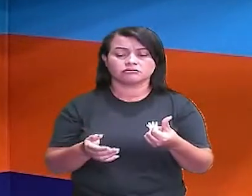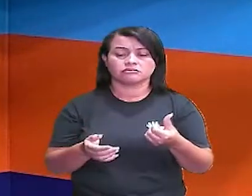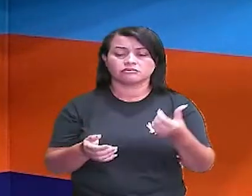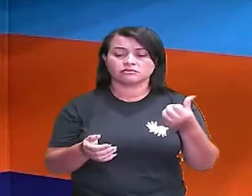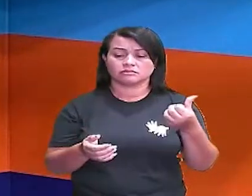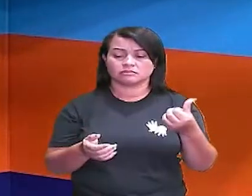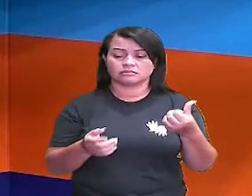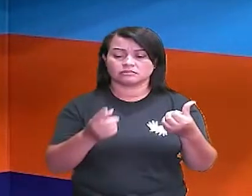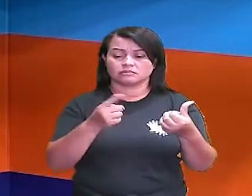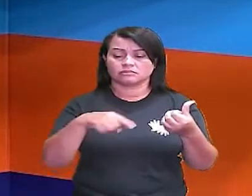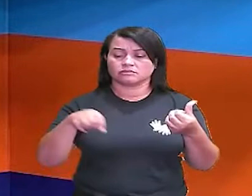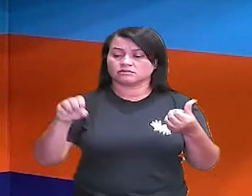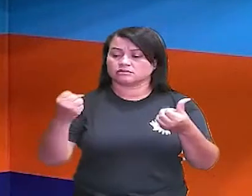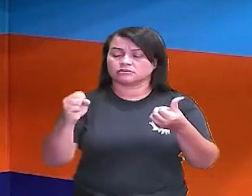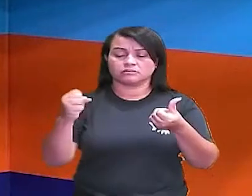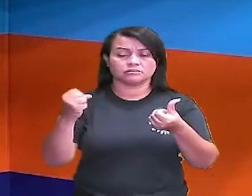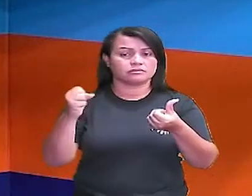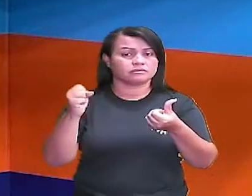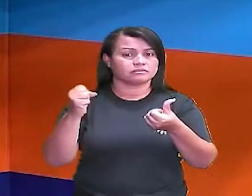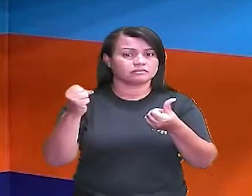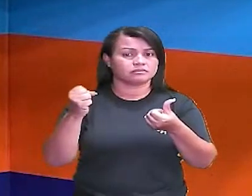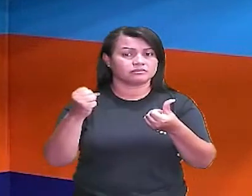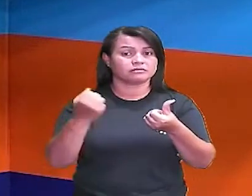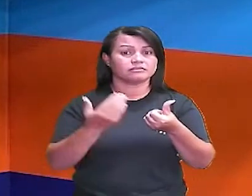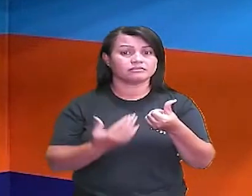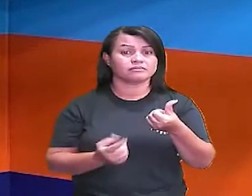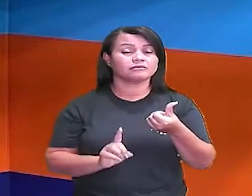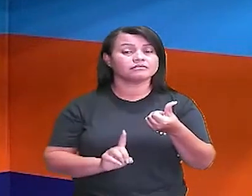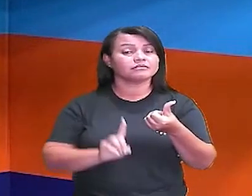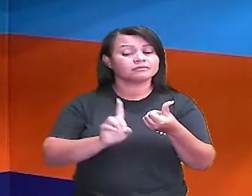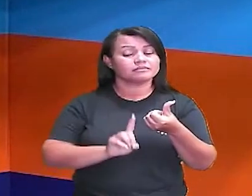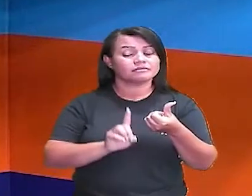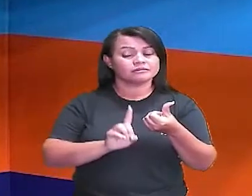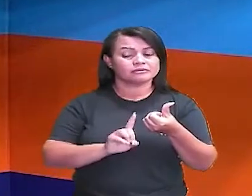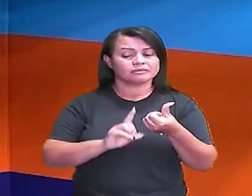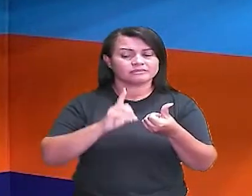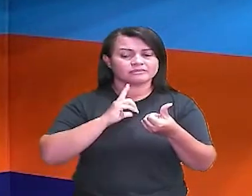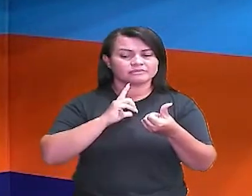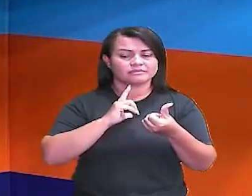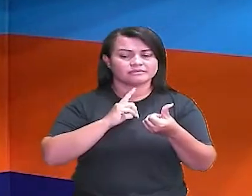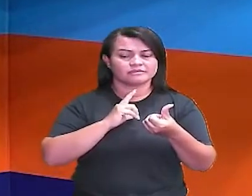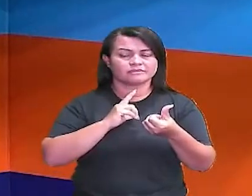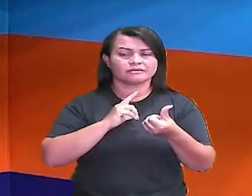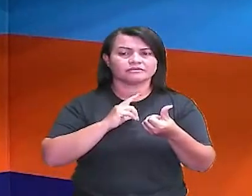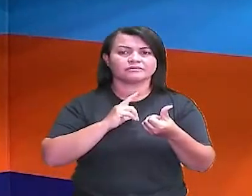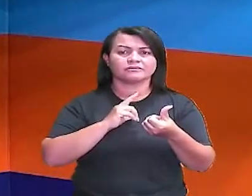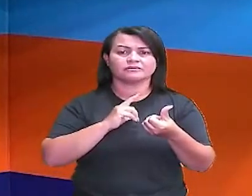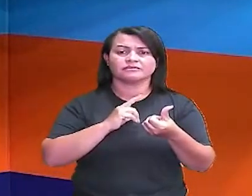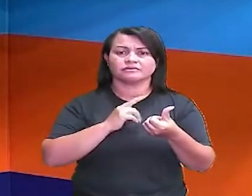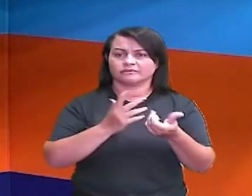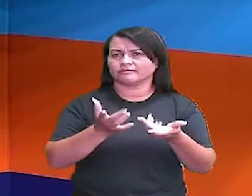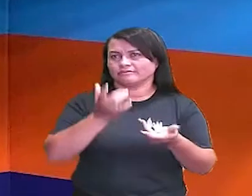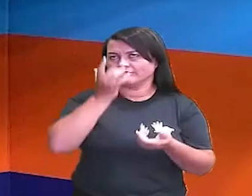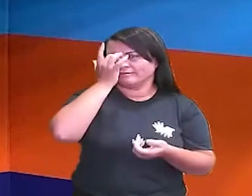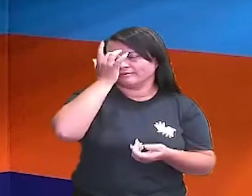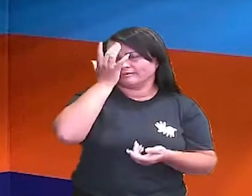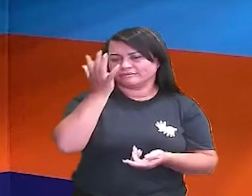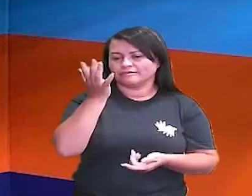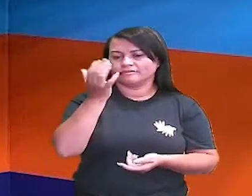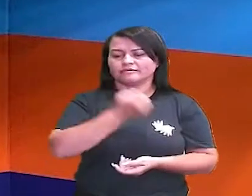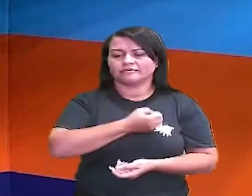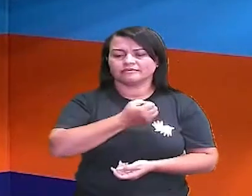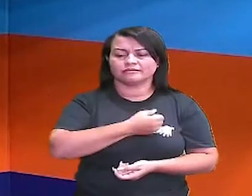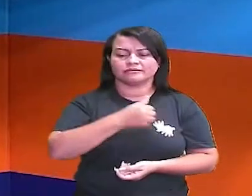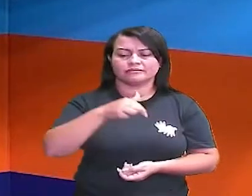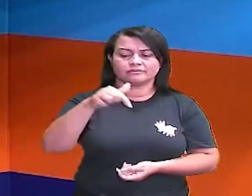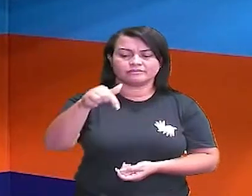6, e o número 8. E aí, qual é o númerozinho que eu tenho? Essa foi muito fácil, né, gente? É o